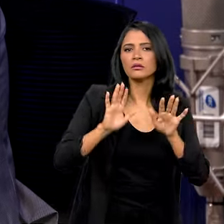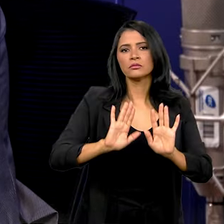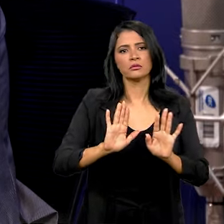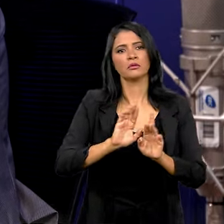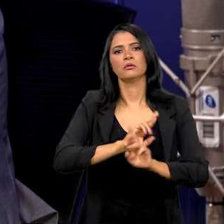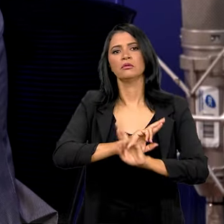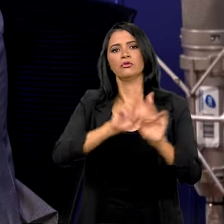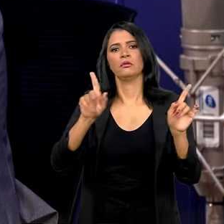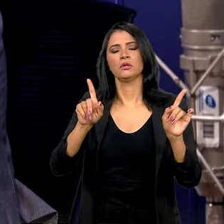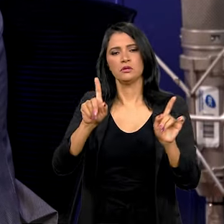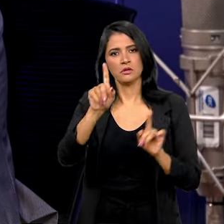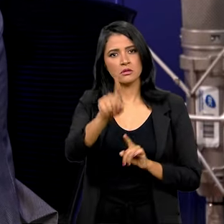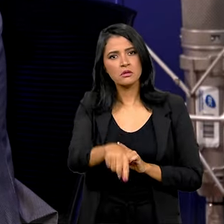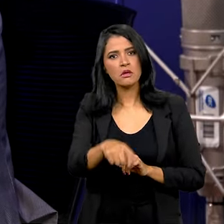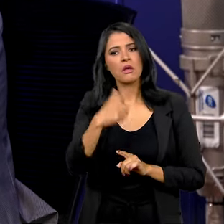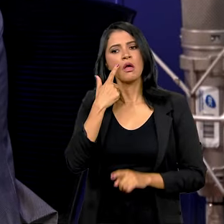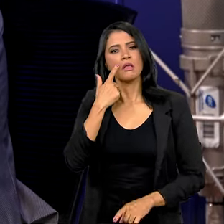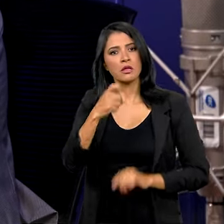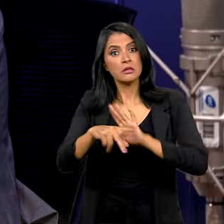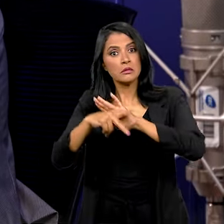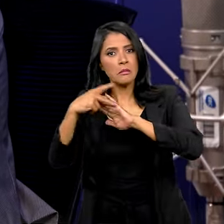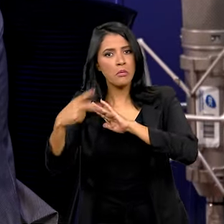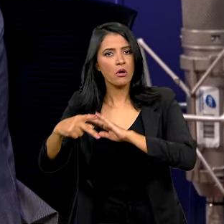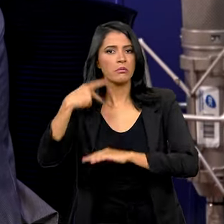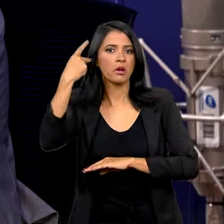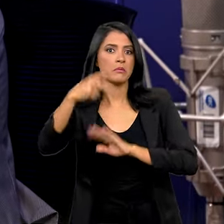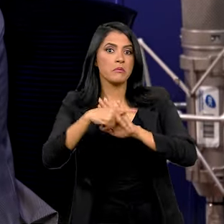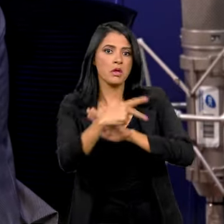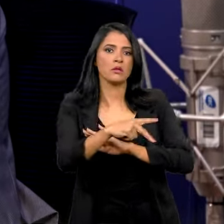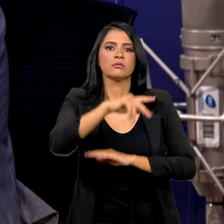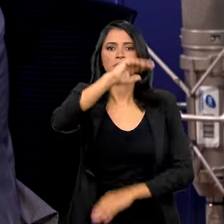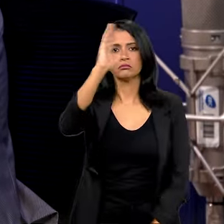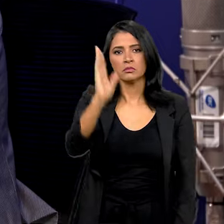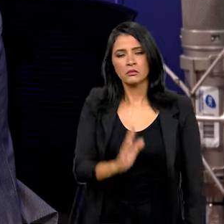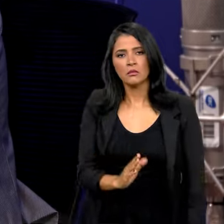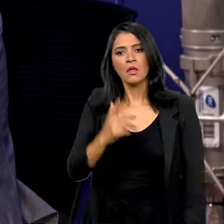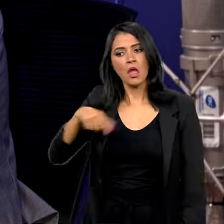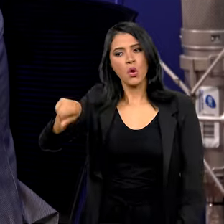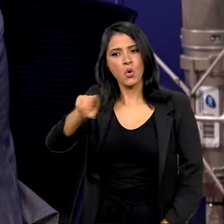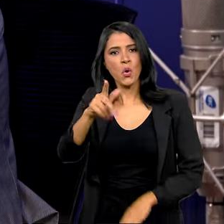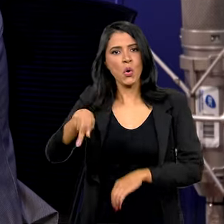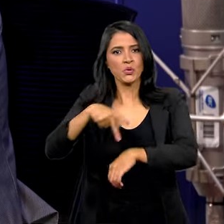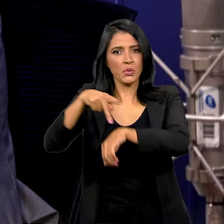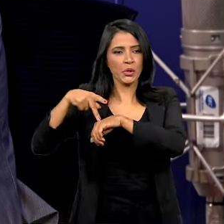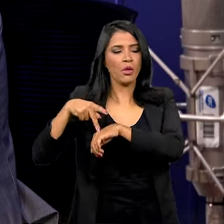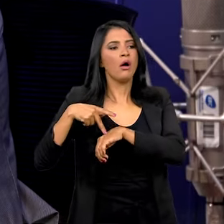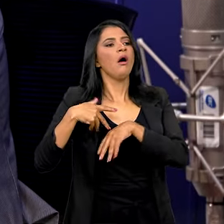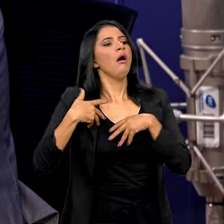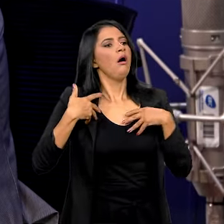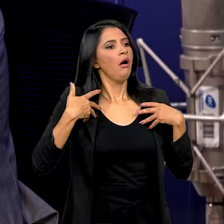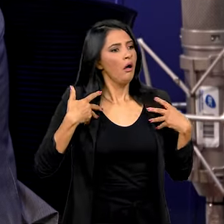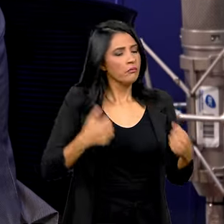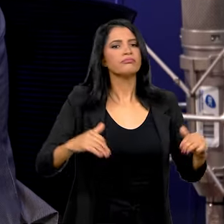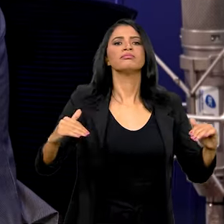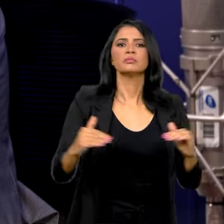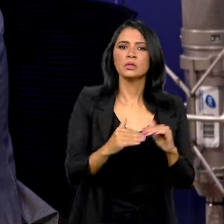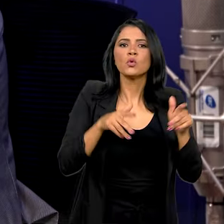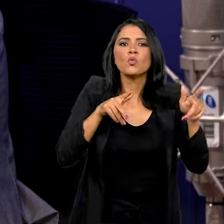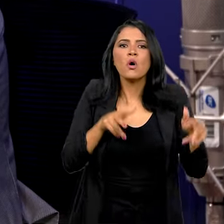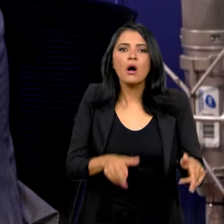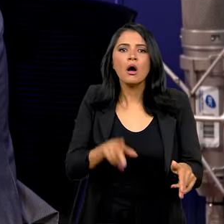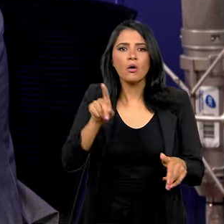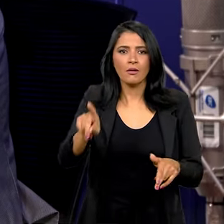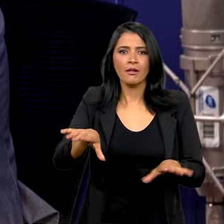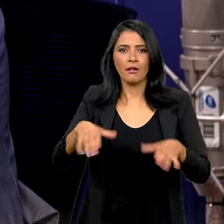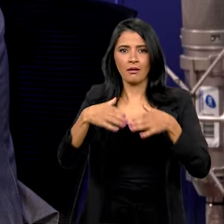não é isso é um é uma eh é um interesse do parlamento brasileiro que foi correspondido por parlamentos ao redor do mundo inteiro e na